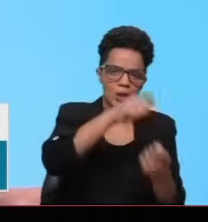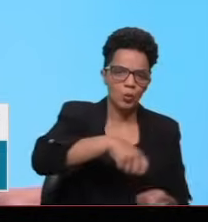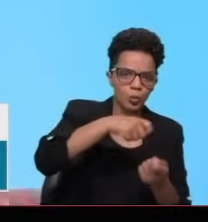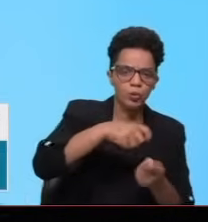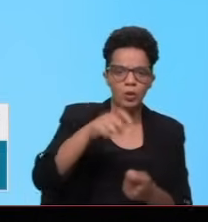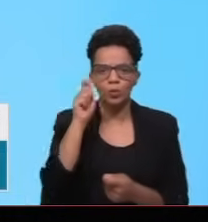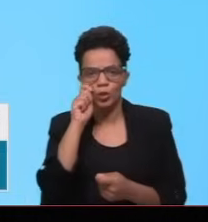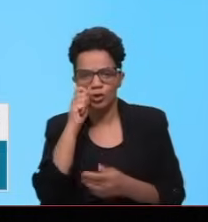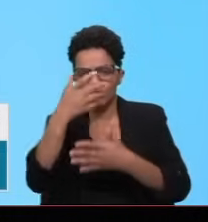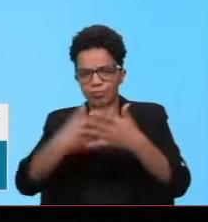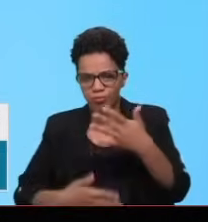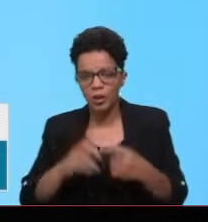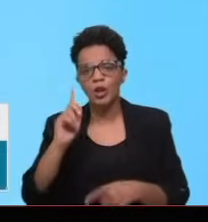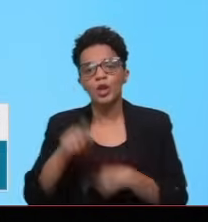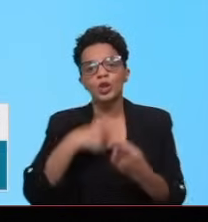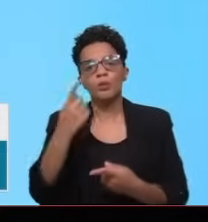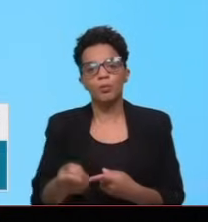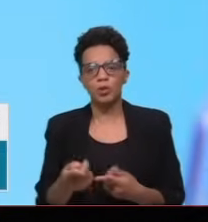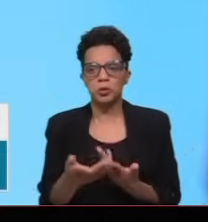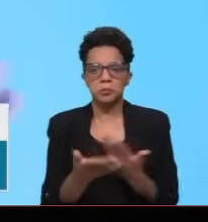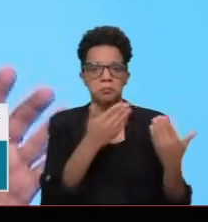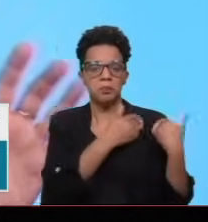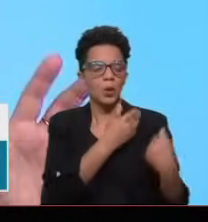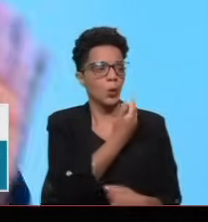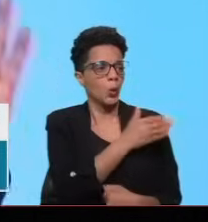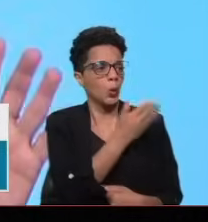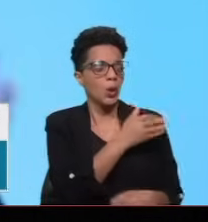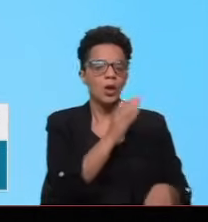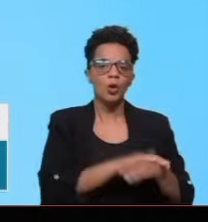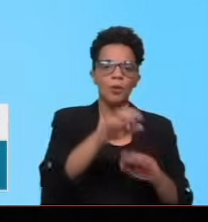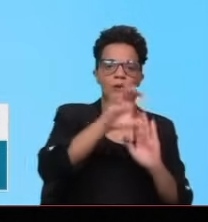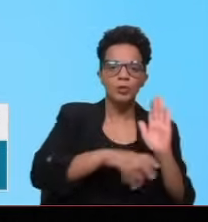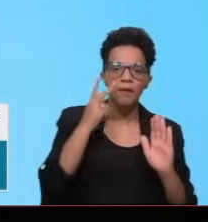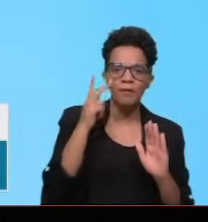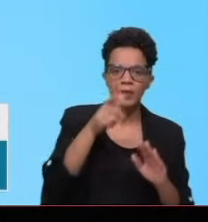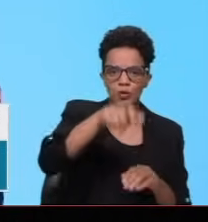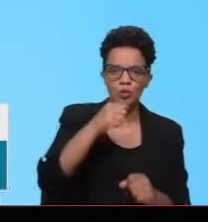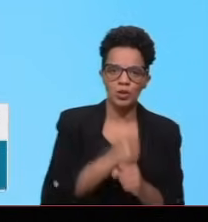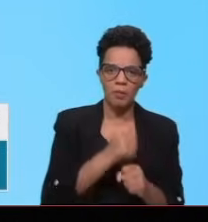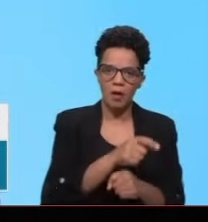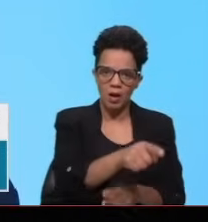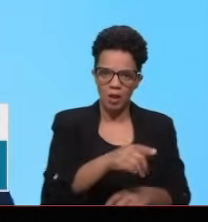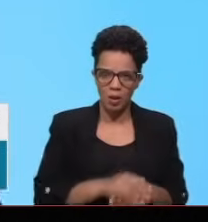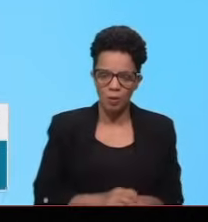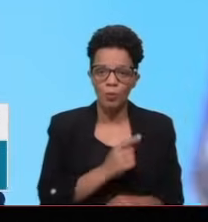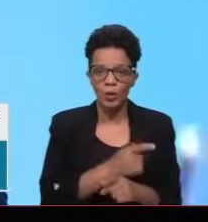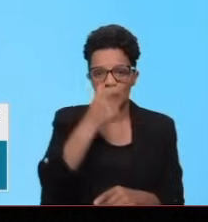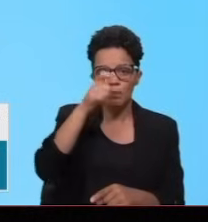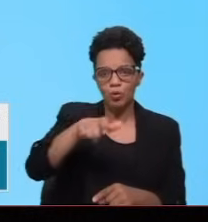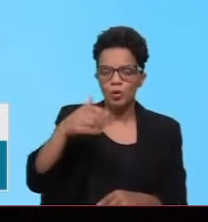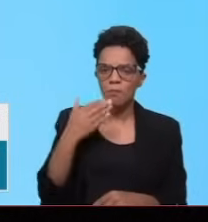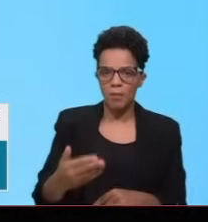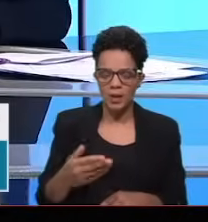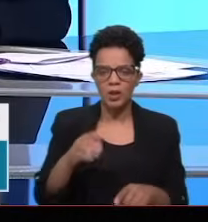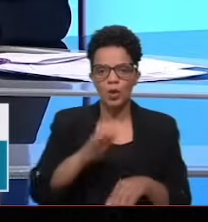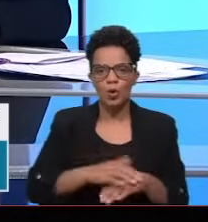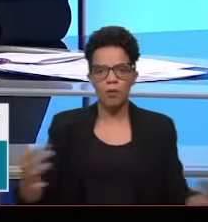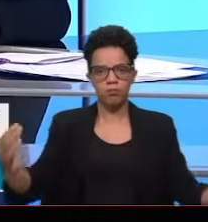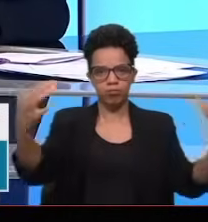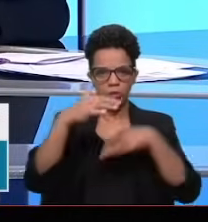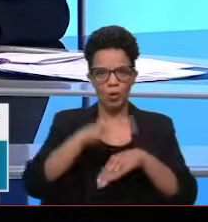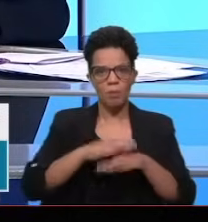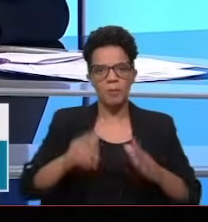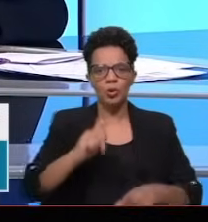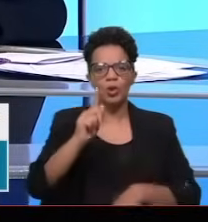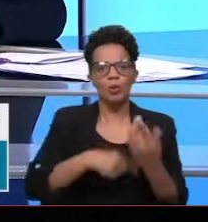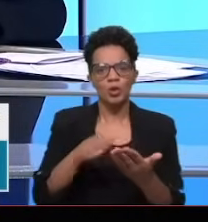no turismo não ter nenhuma responsabilidade Nas condições de habitação dos seus trabalhadores porque se pedem às pessoas para vir porque precisam delas T